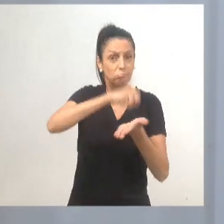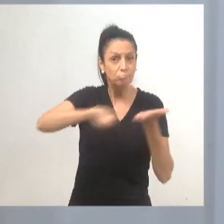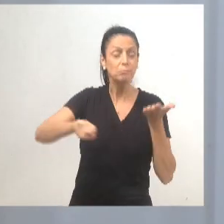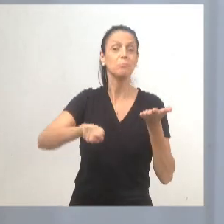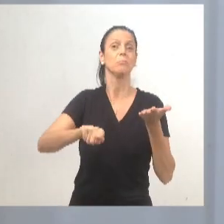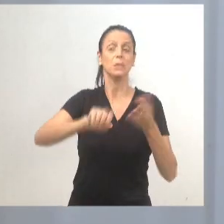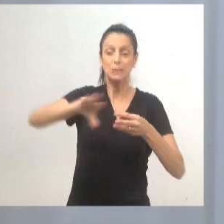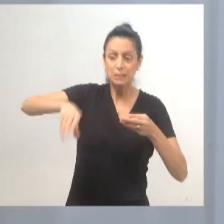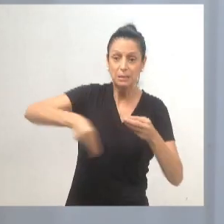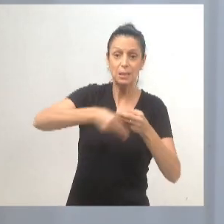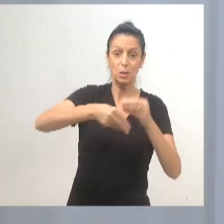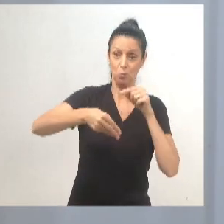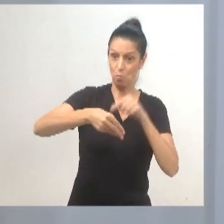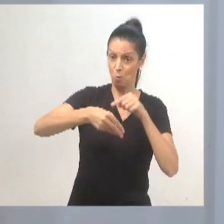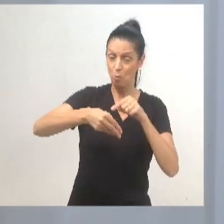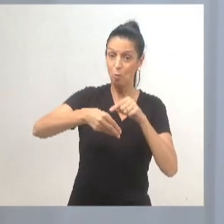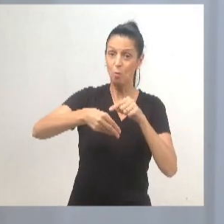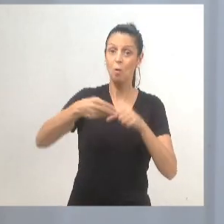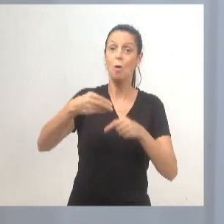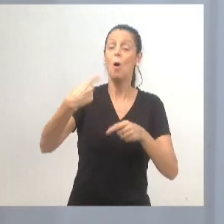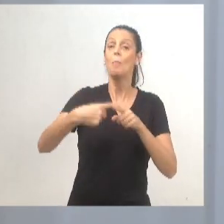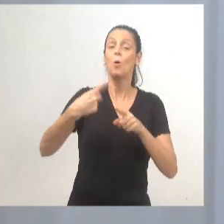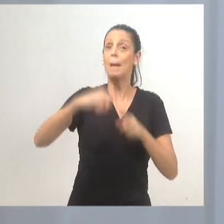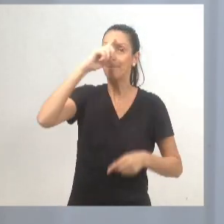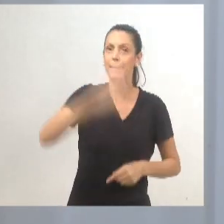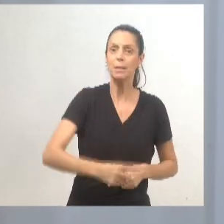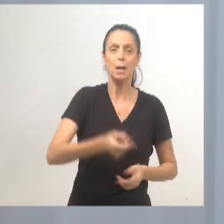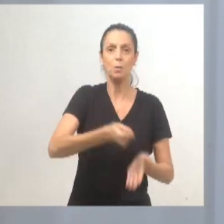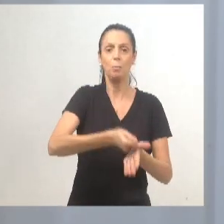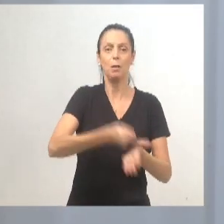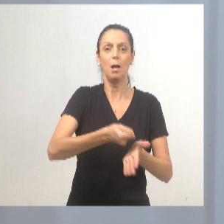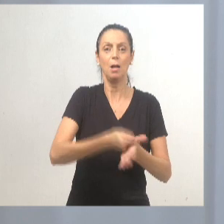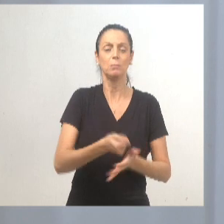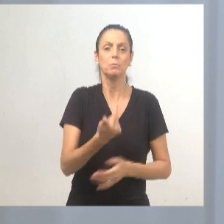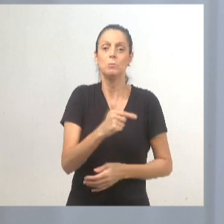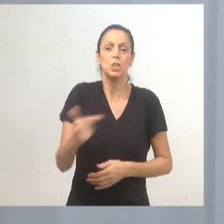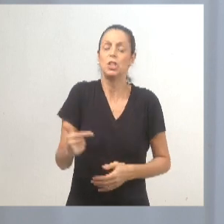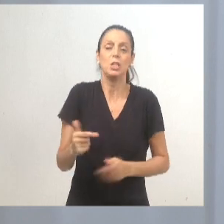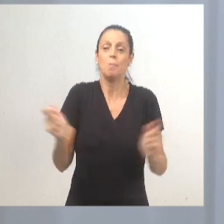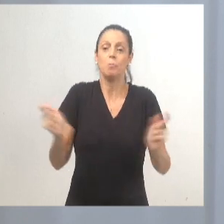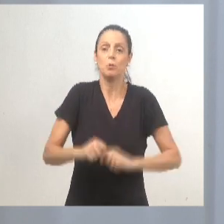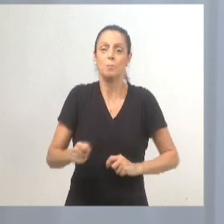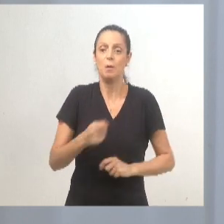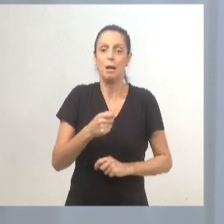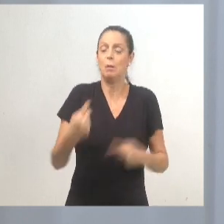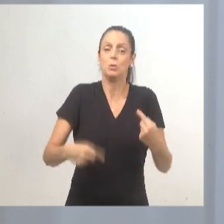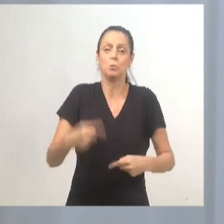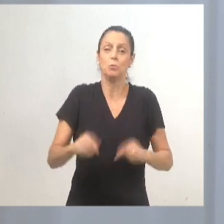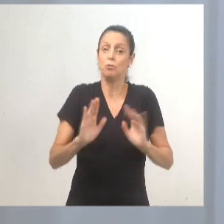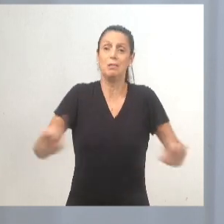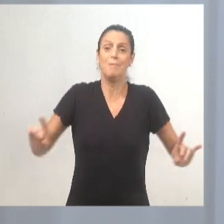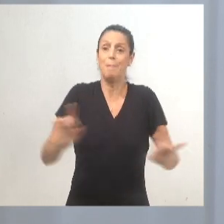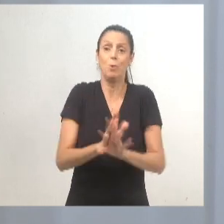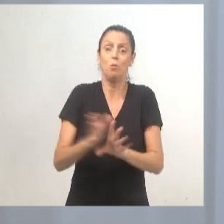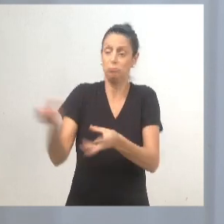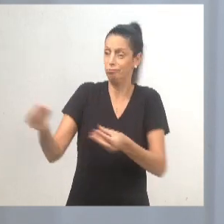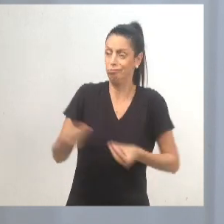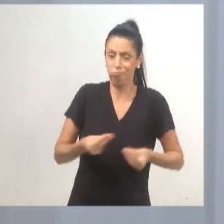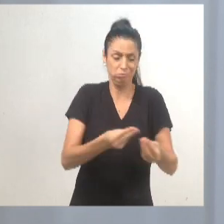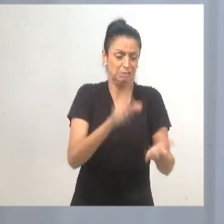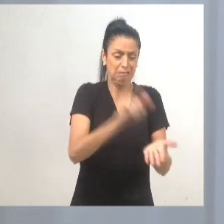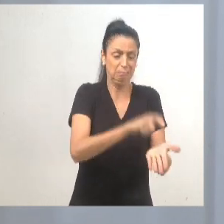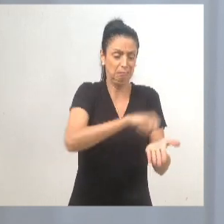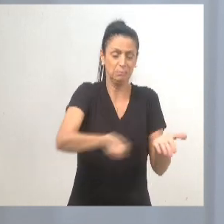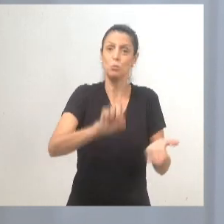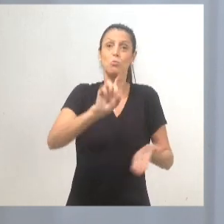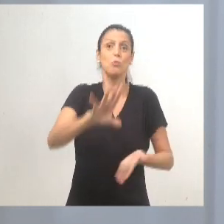esse aditivo de forma obrigatória, não tinha possibilidade de discussão, ele já estava pronto, só